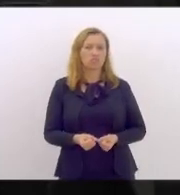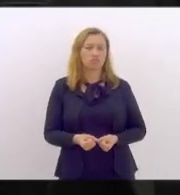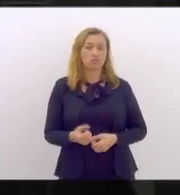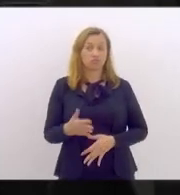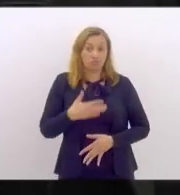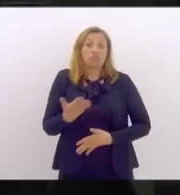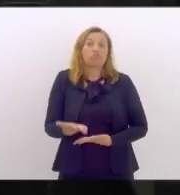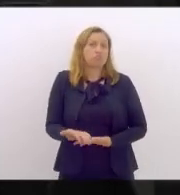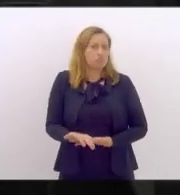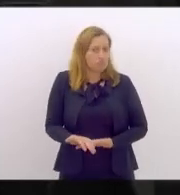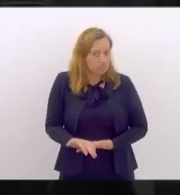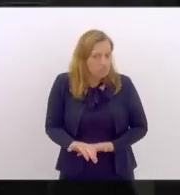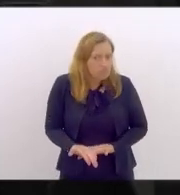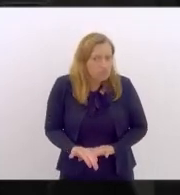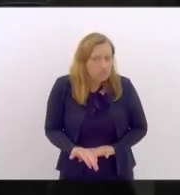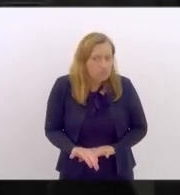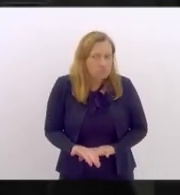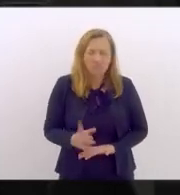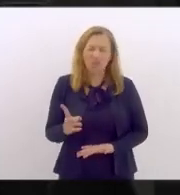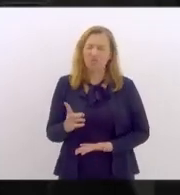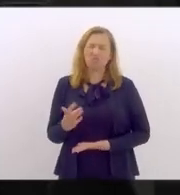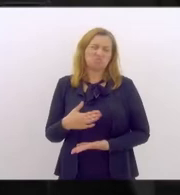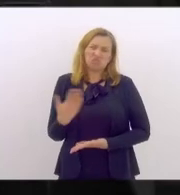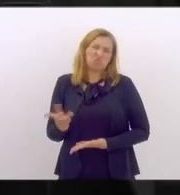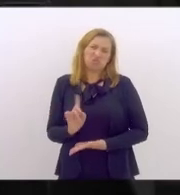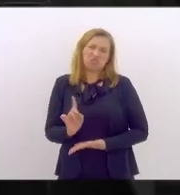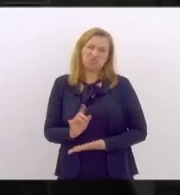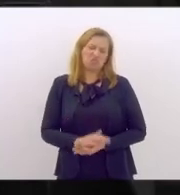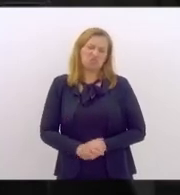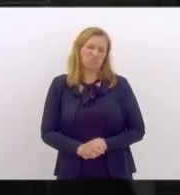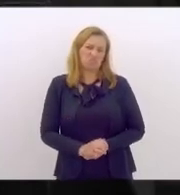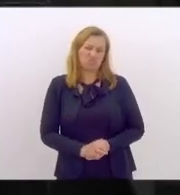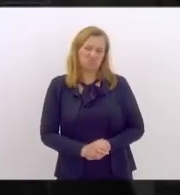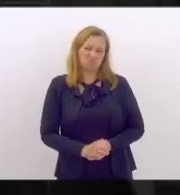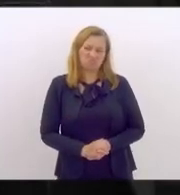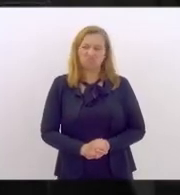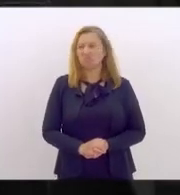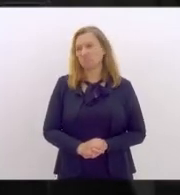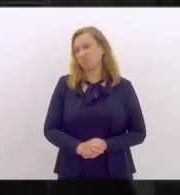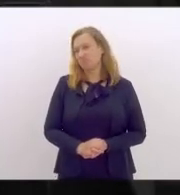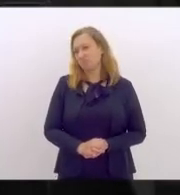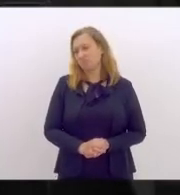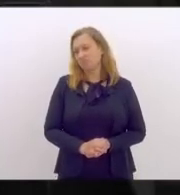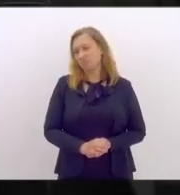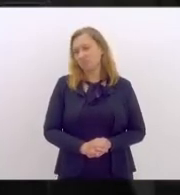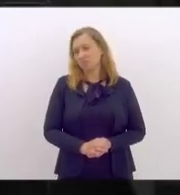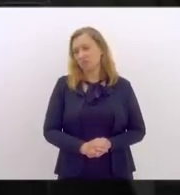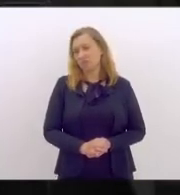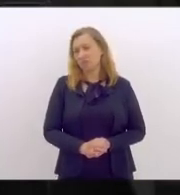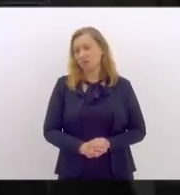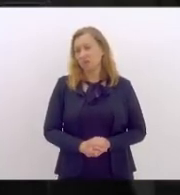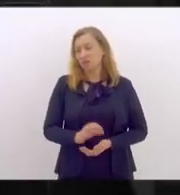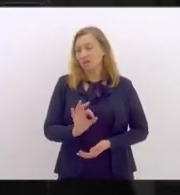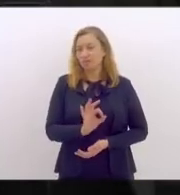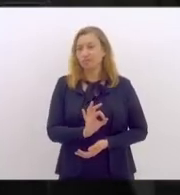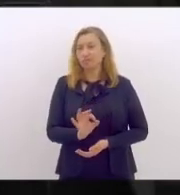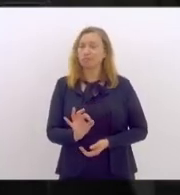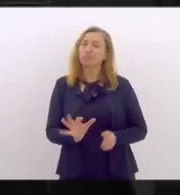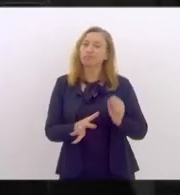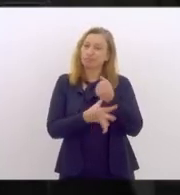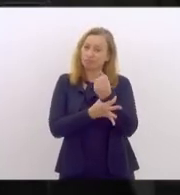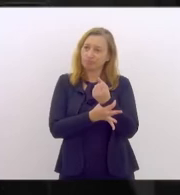me espanta Ou melhor nem me espanta mais nem me espanta mais que as forças públicas de segurança